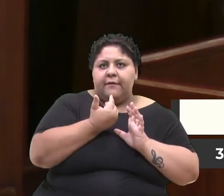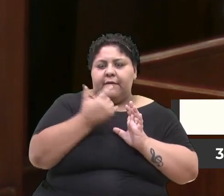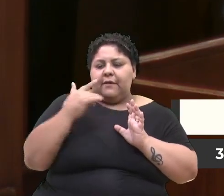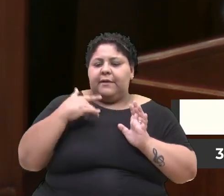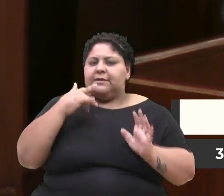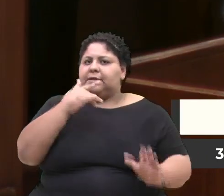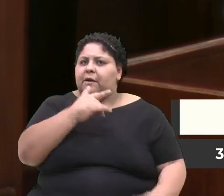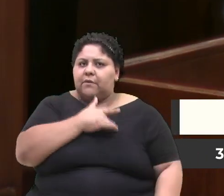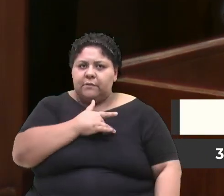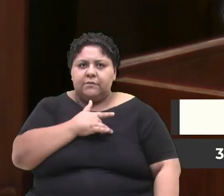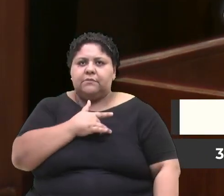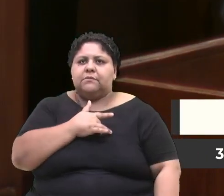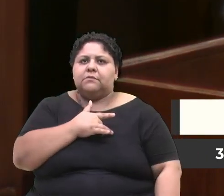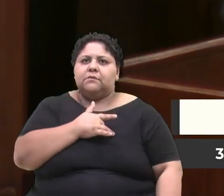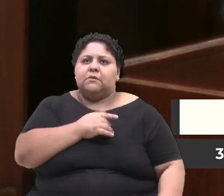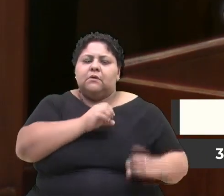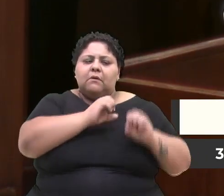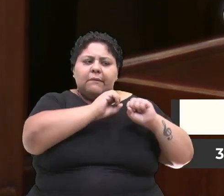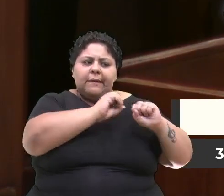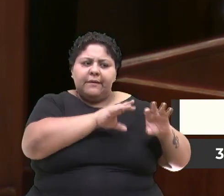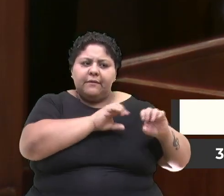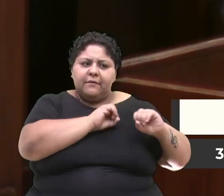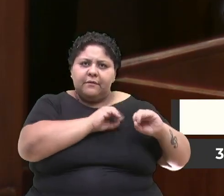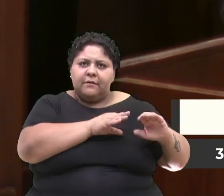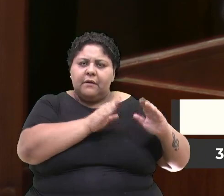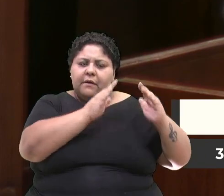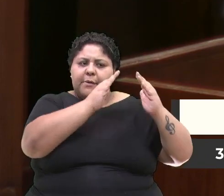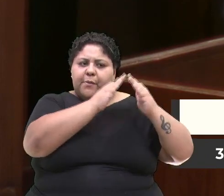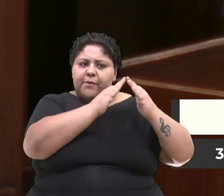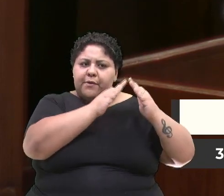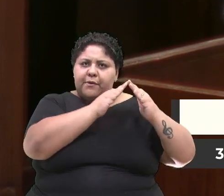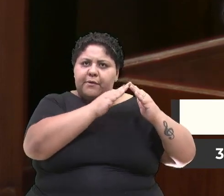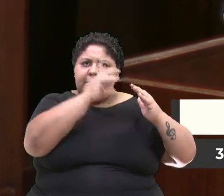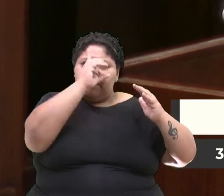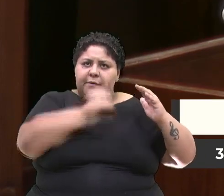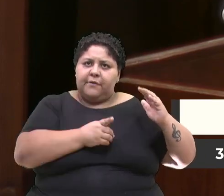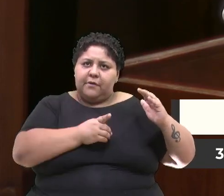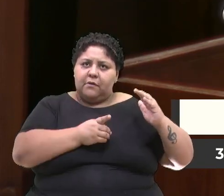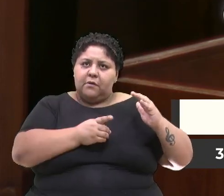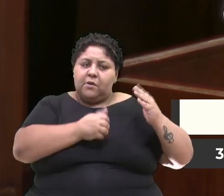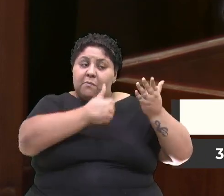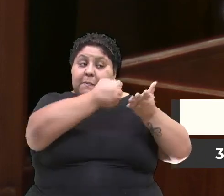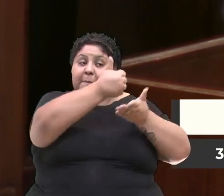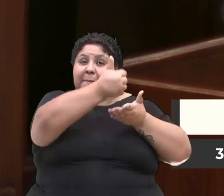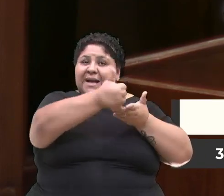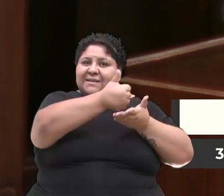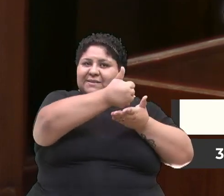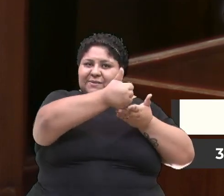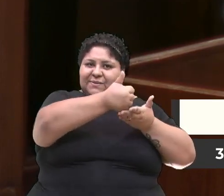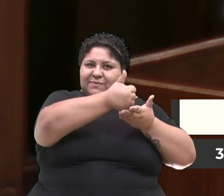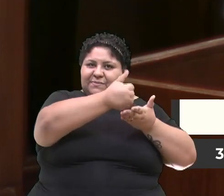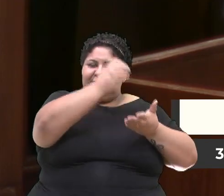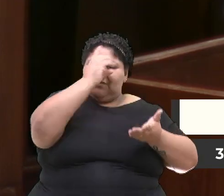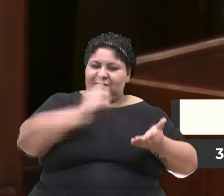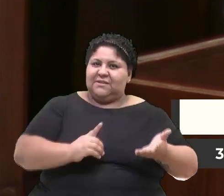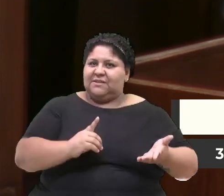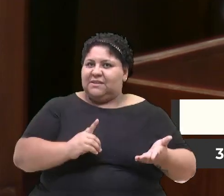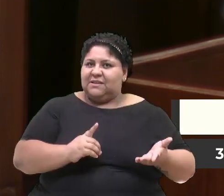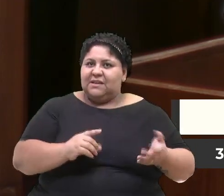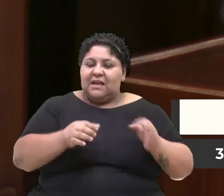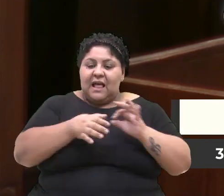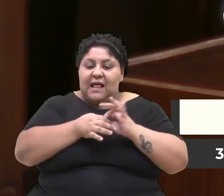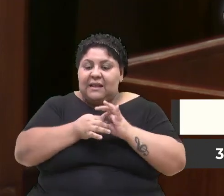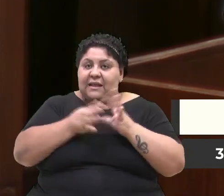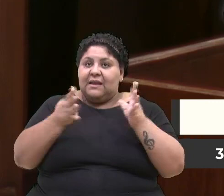saúde, à educação, à moradia, os direitos básicos, aqueles direitos à liberdade,